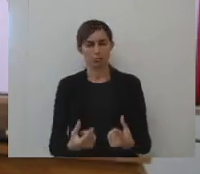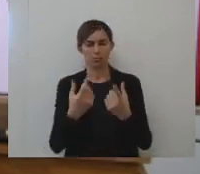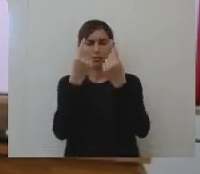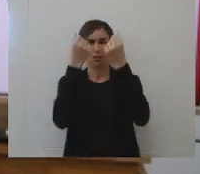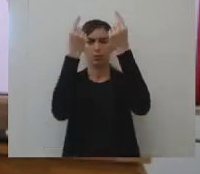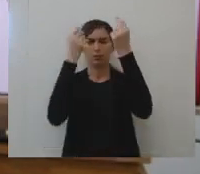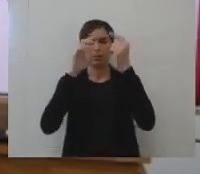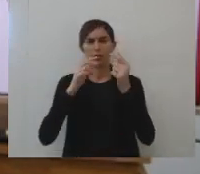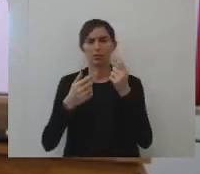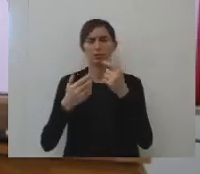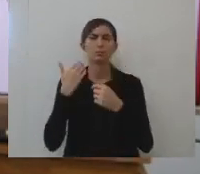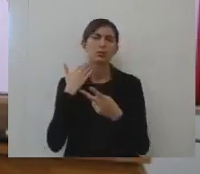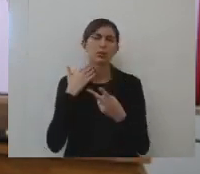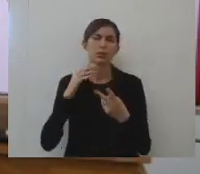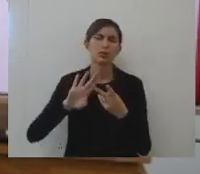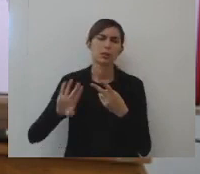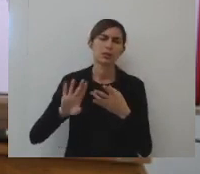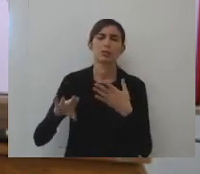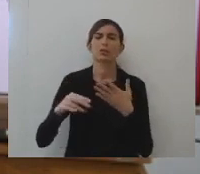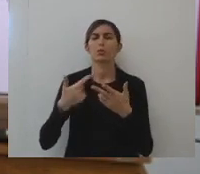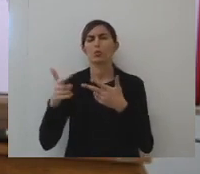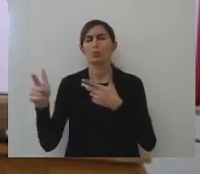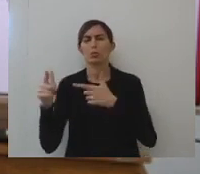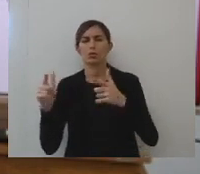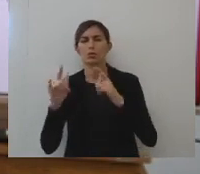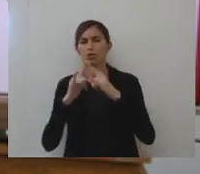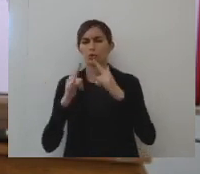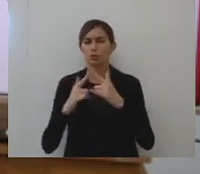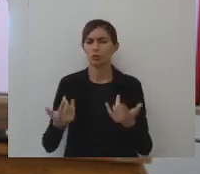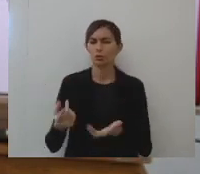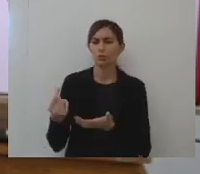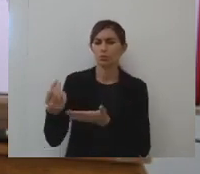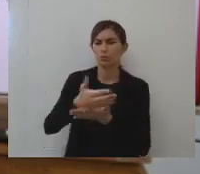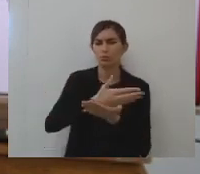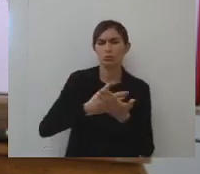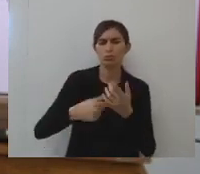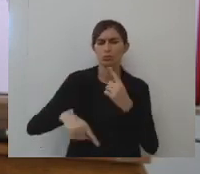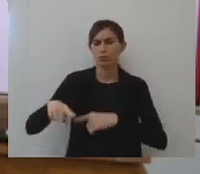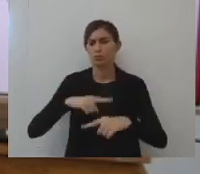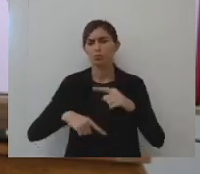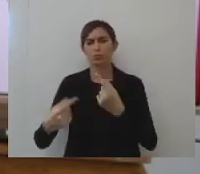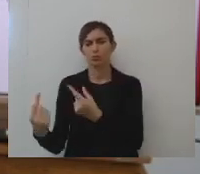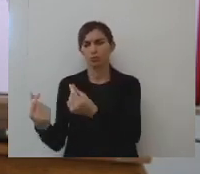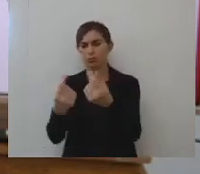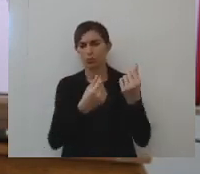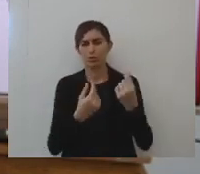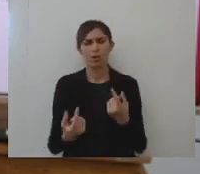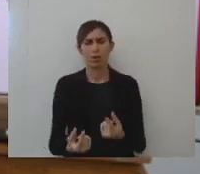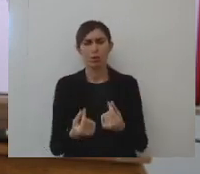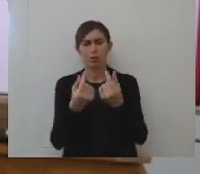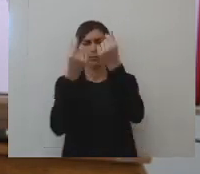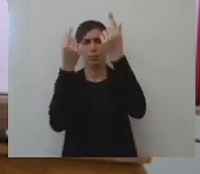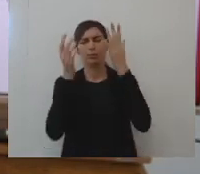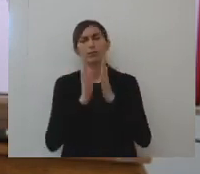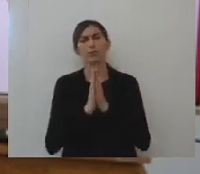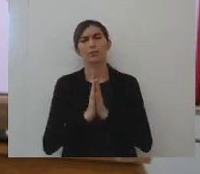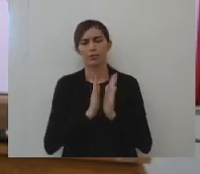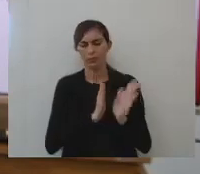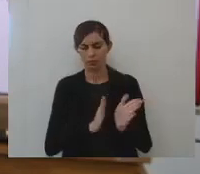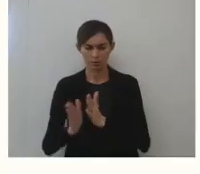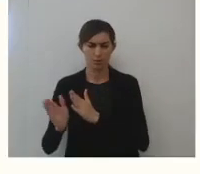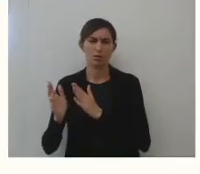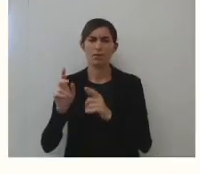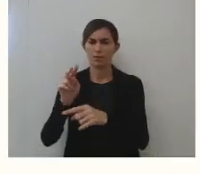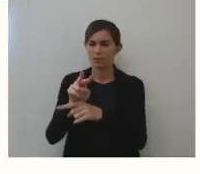são os bancos e outras instituições financeiras que passam a controlar as demais atividades econômicas através de